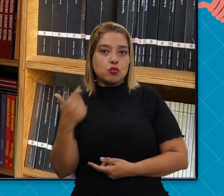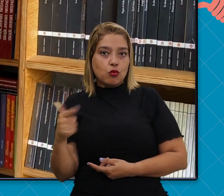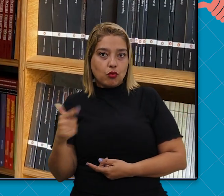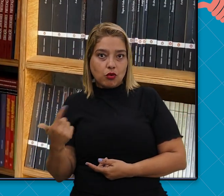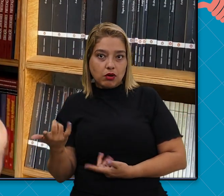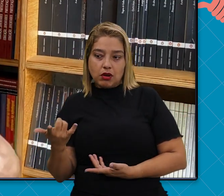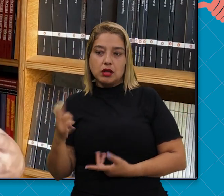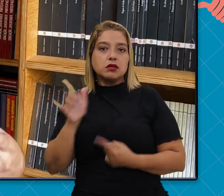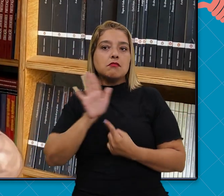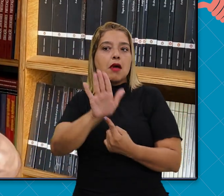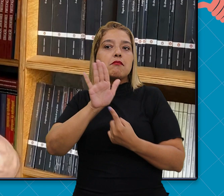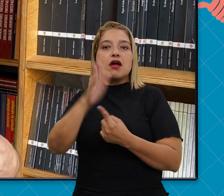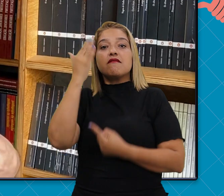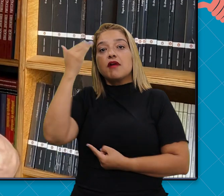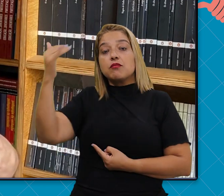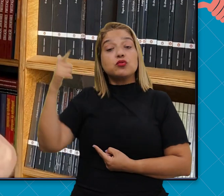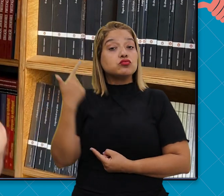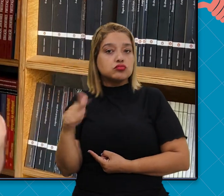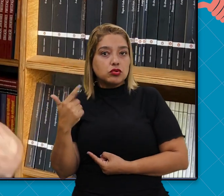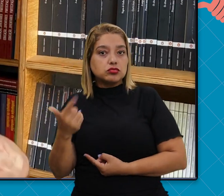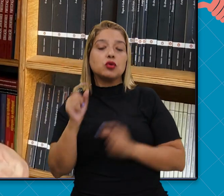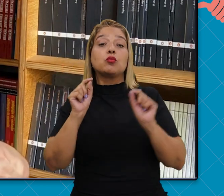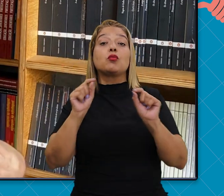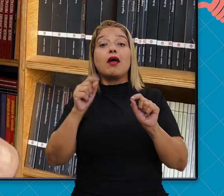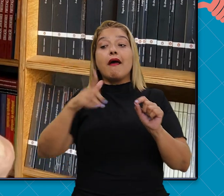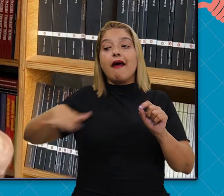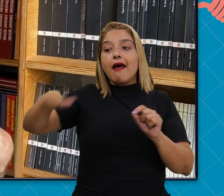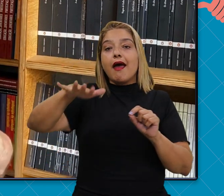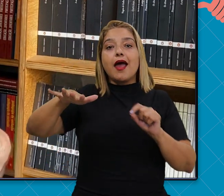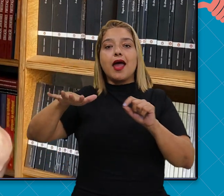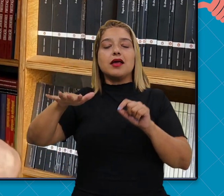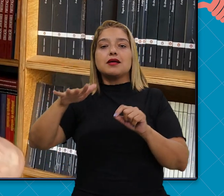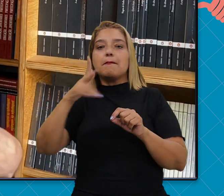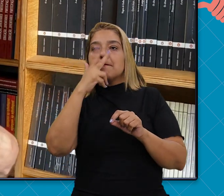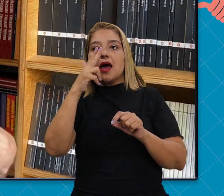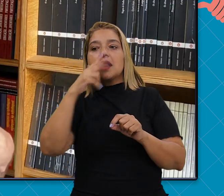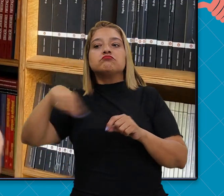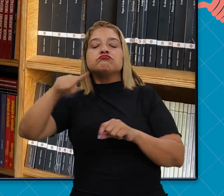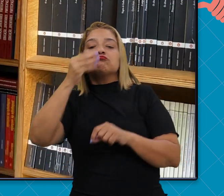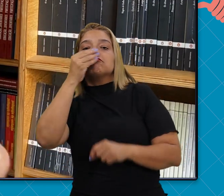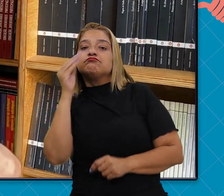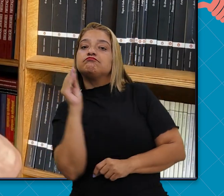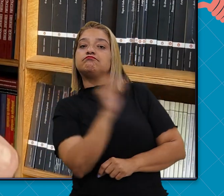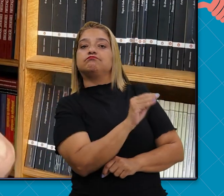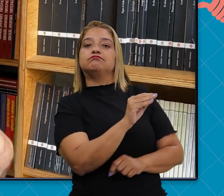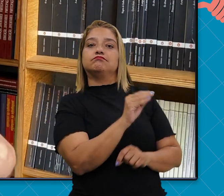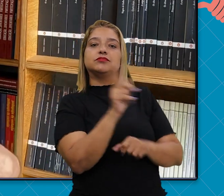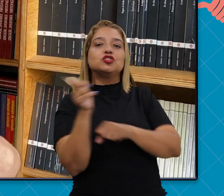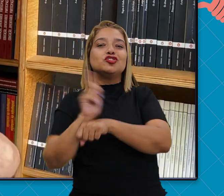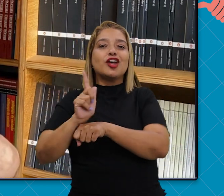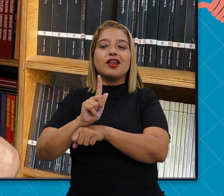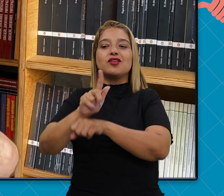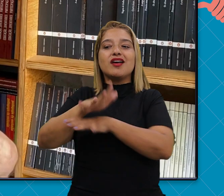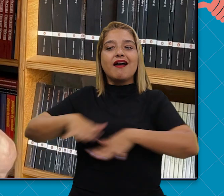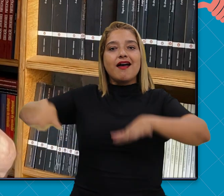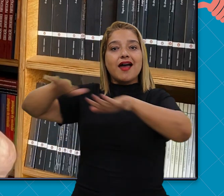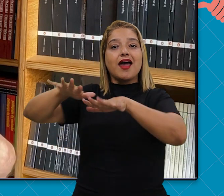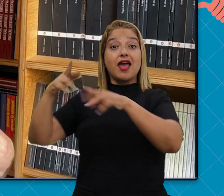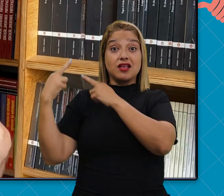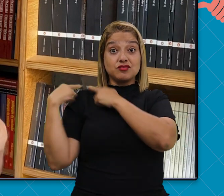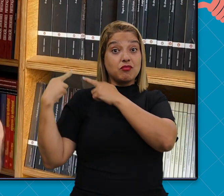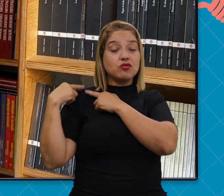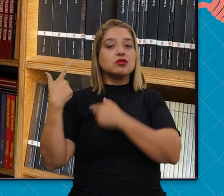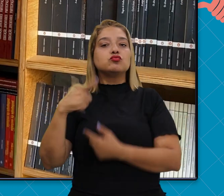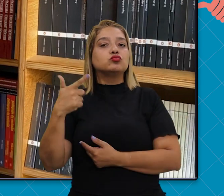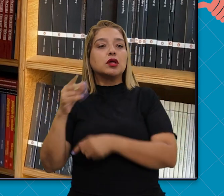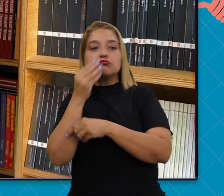conhecidos, porque não são abraçados por esses órgãos responsáveis pela gestão do patrimônio,